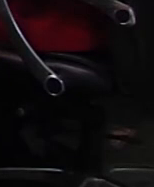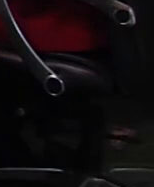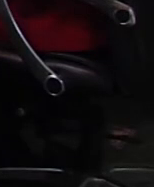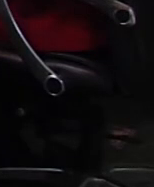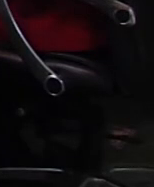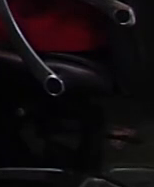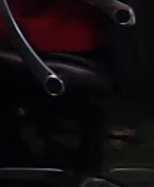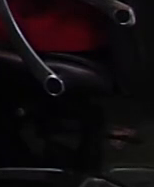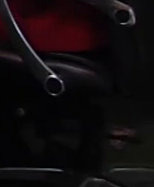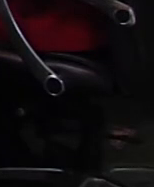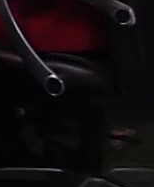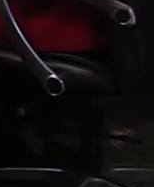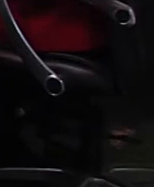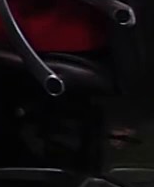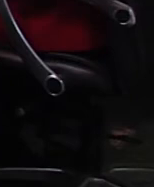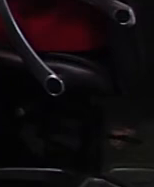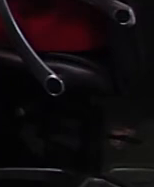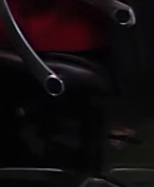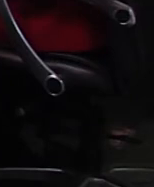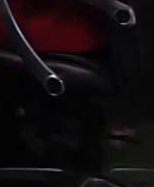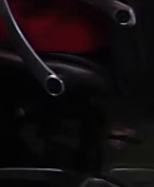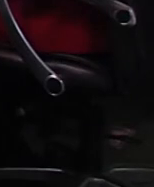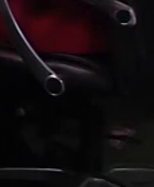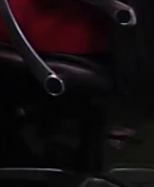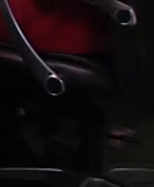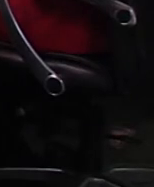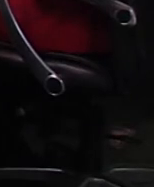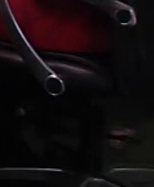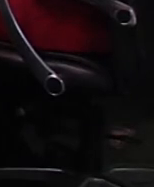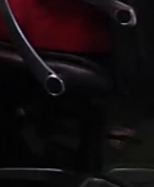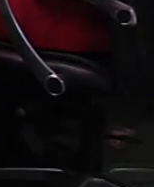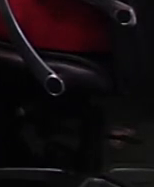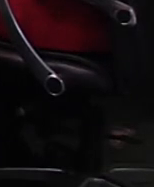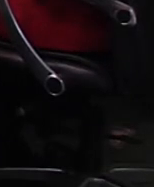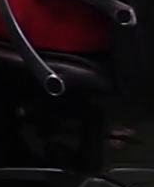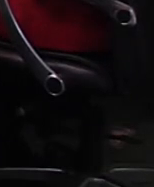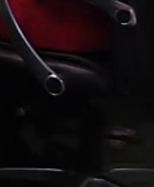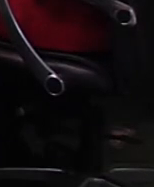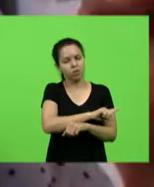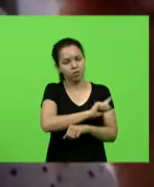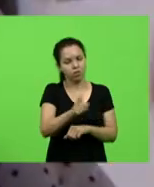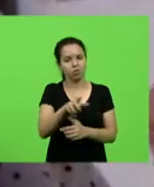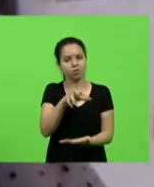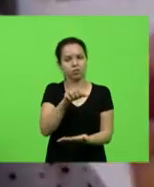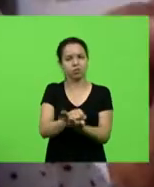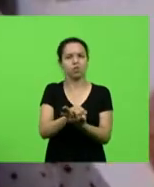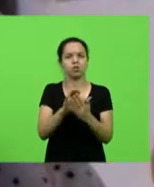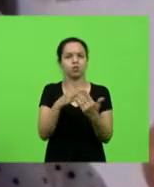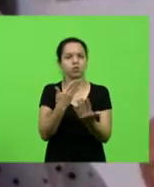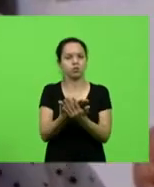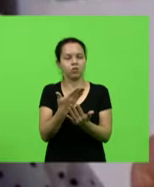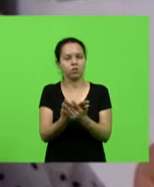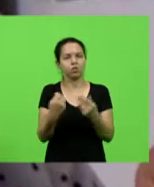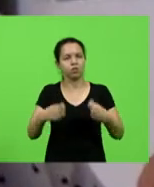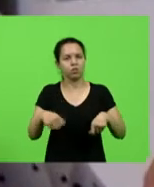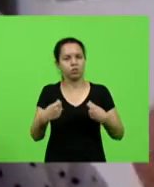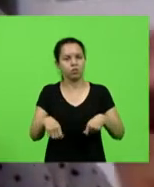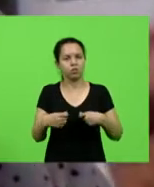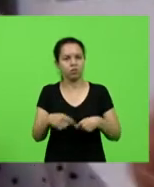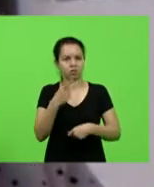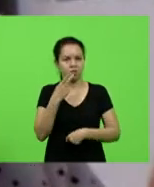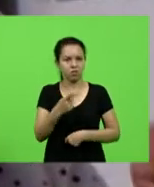contrárias à regulamentação do ensino domiciliar também apresentaram os argumentos. Dizer que não atrapalha na